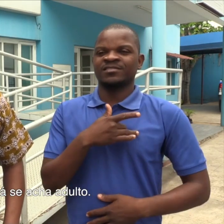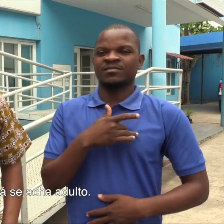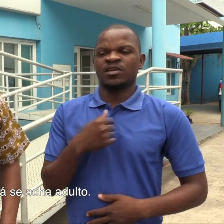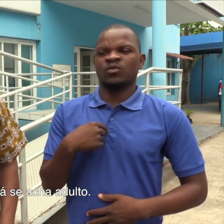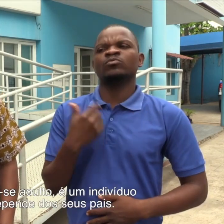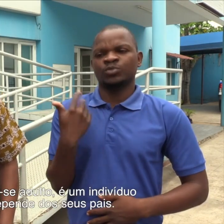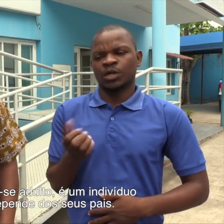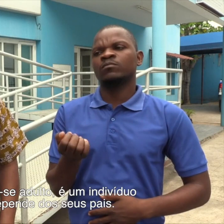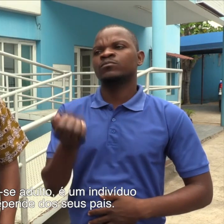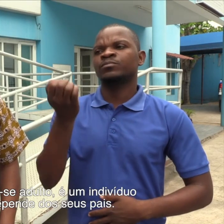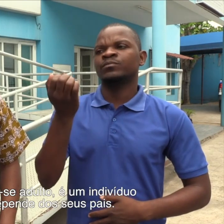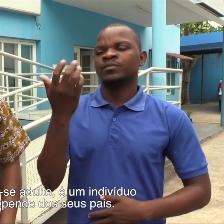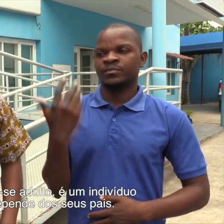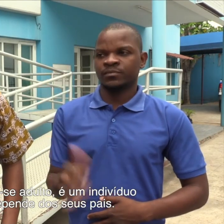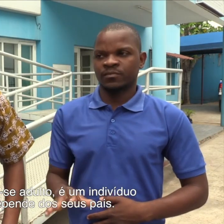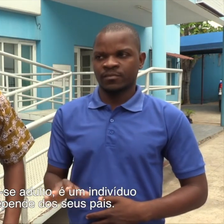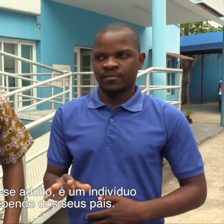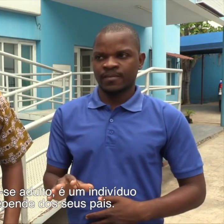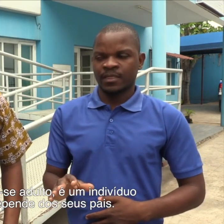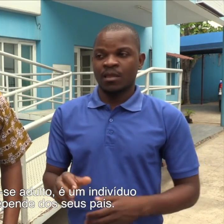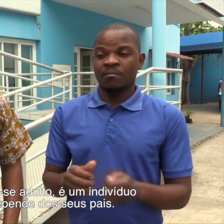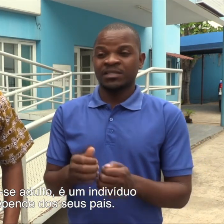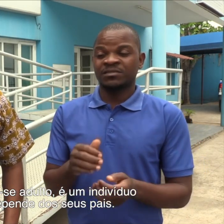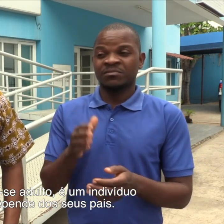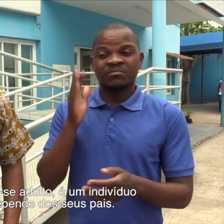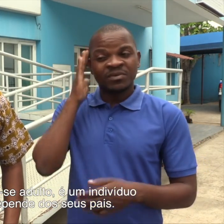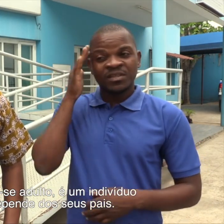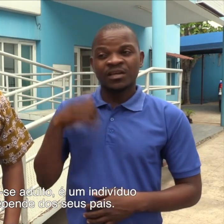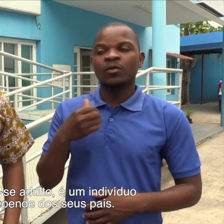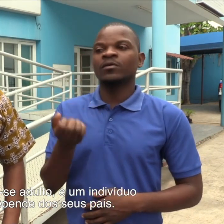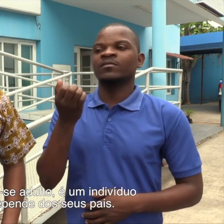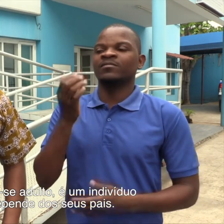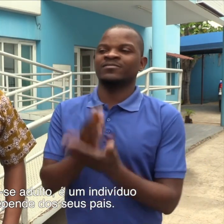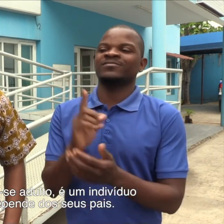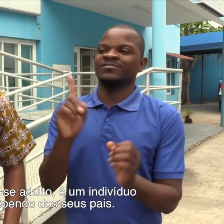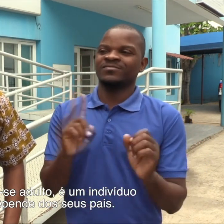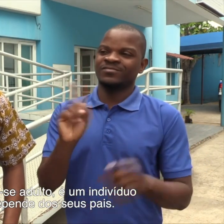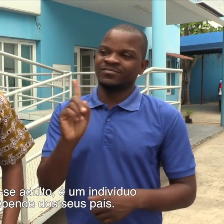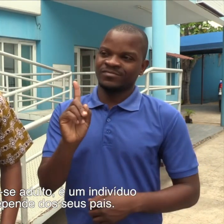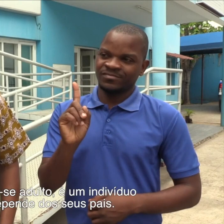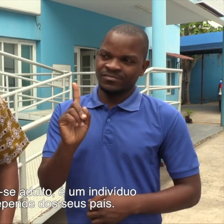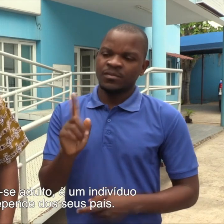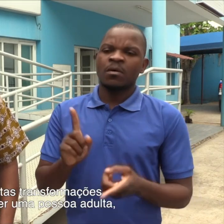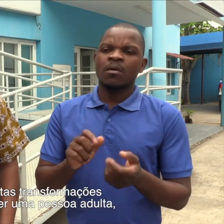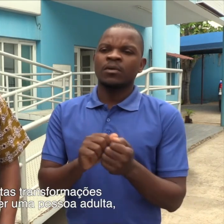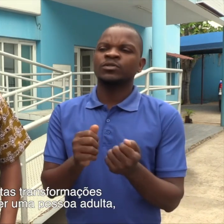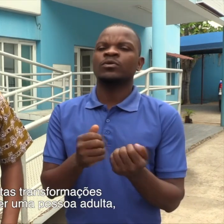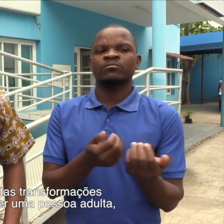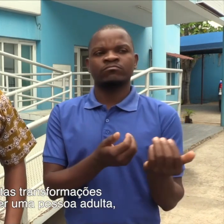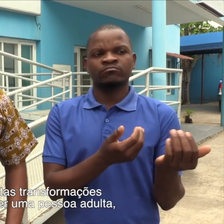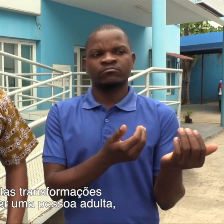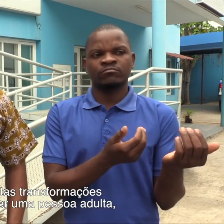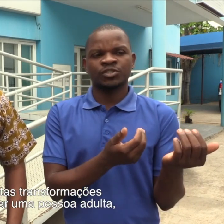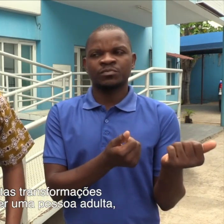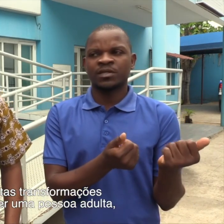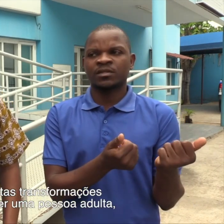lugar. E mesmo achando-se adulto, ele ainda é um indivíduo que depende dos seus pais. E porque